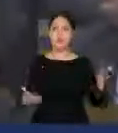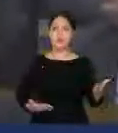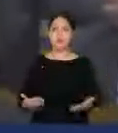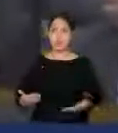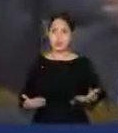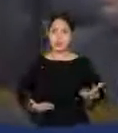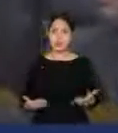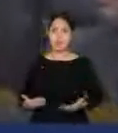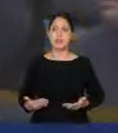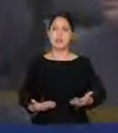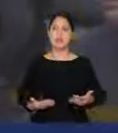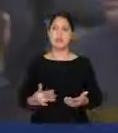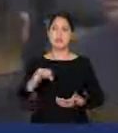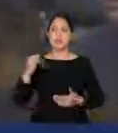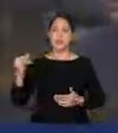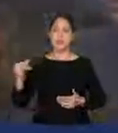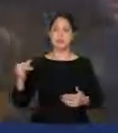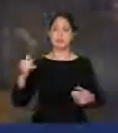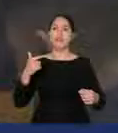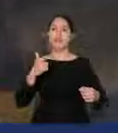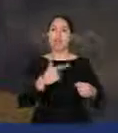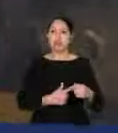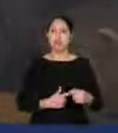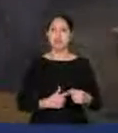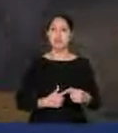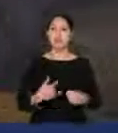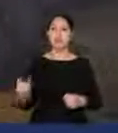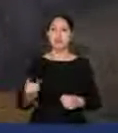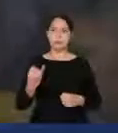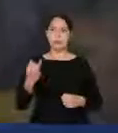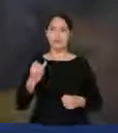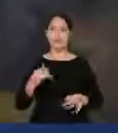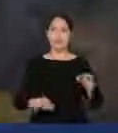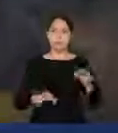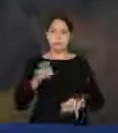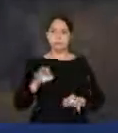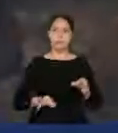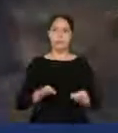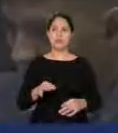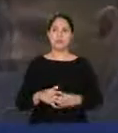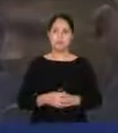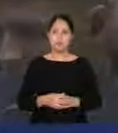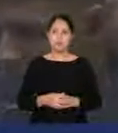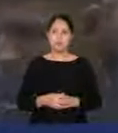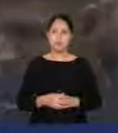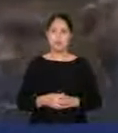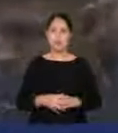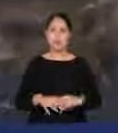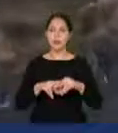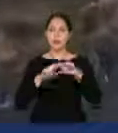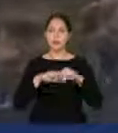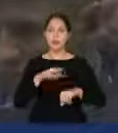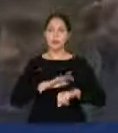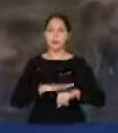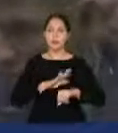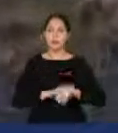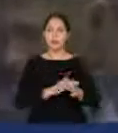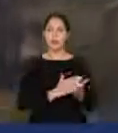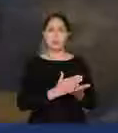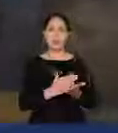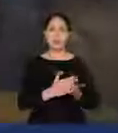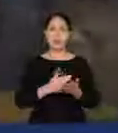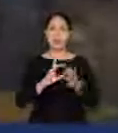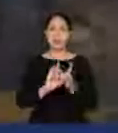serviços essenciais. Então, eu quero fazer justiça à Vossa Excelência, que desde um primeiro momento, de forma democrática,